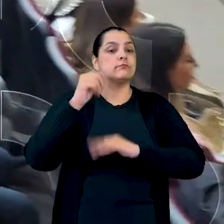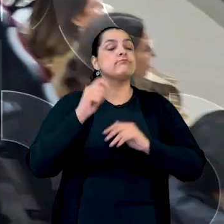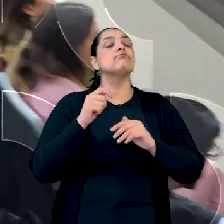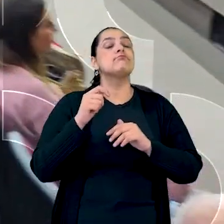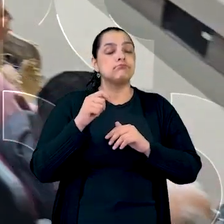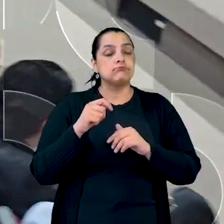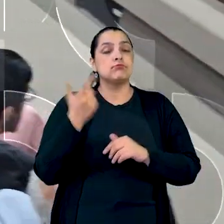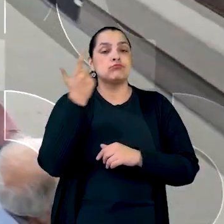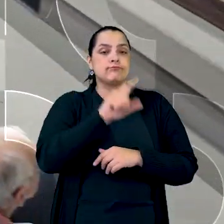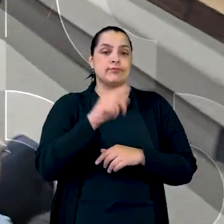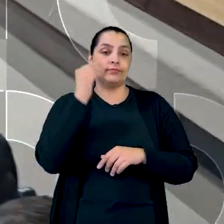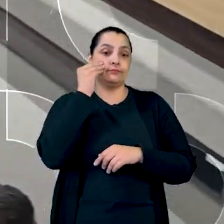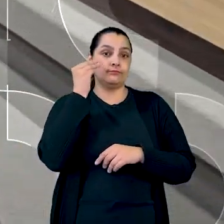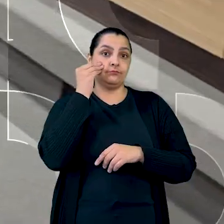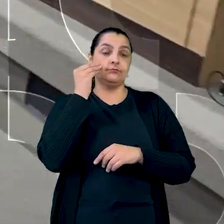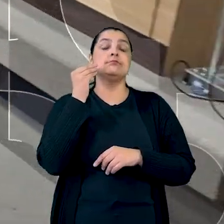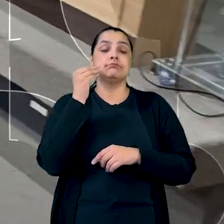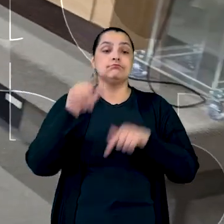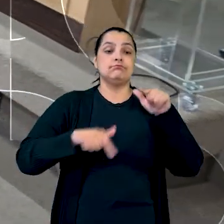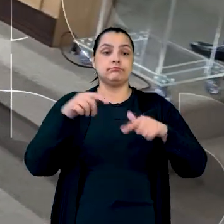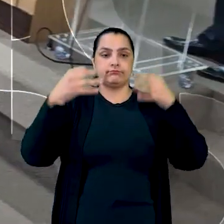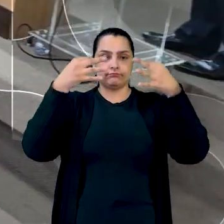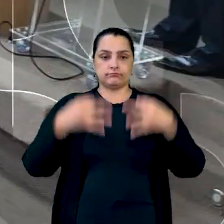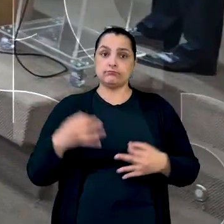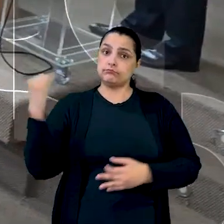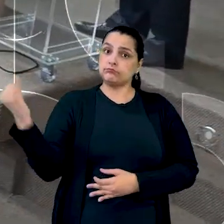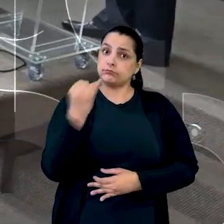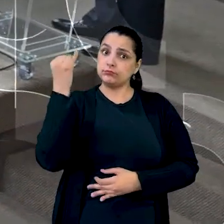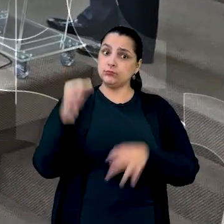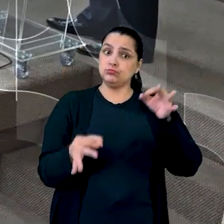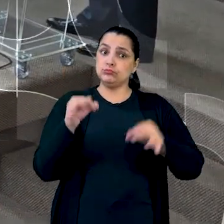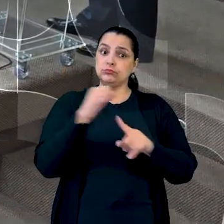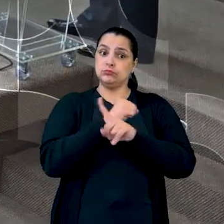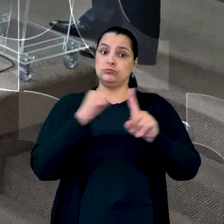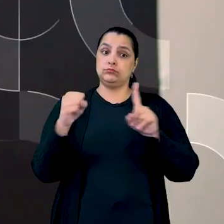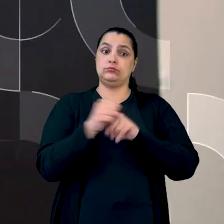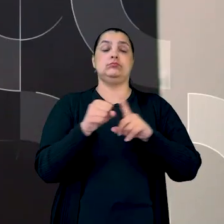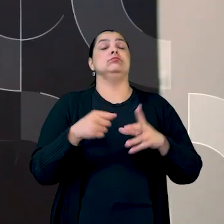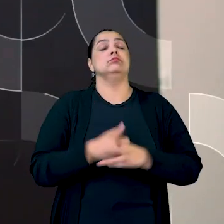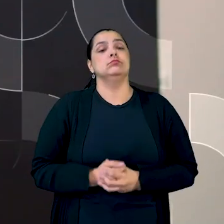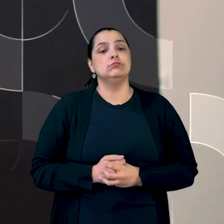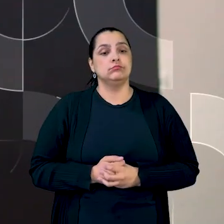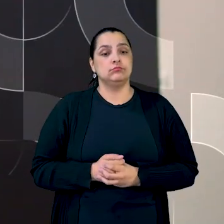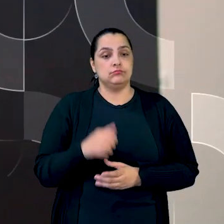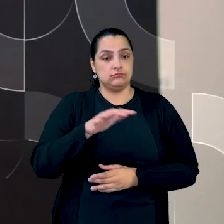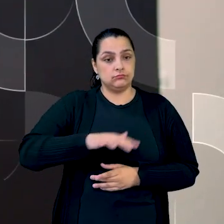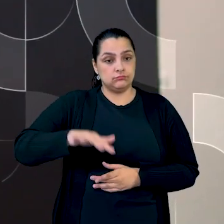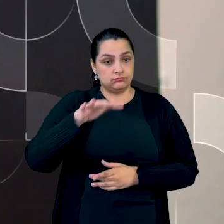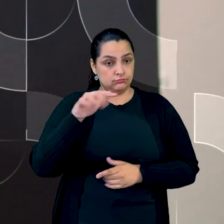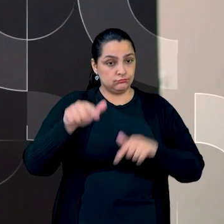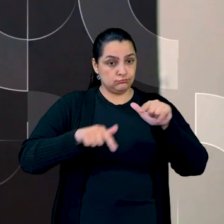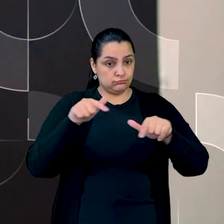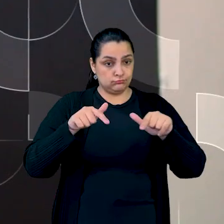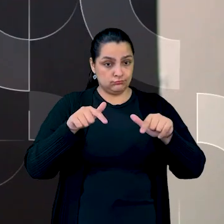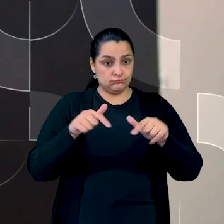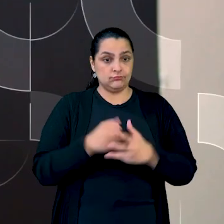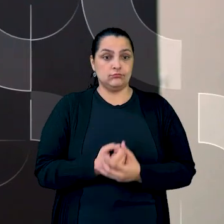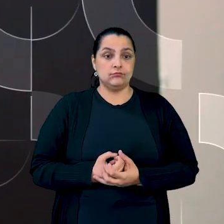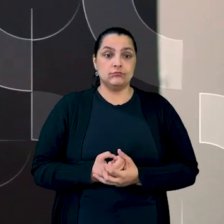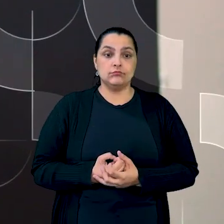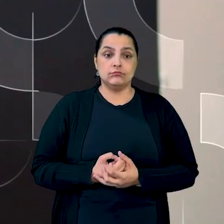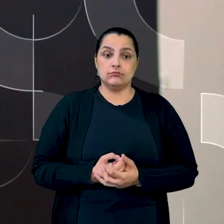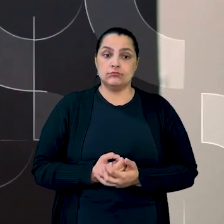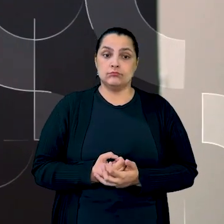práticos. Ele também destacou a relevância do trabalho decente e da justiça social. Classe trabalhadora brasileira